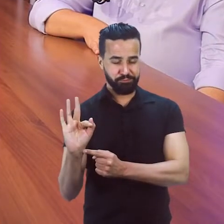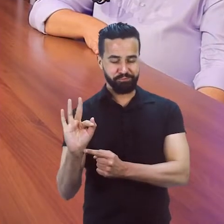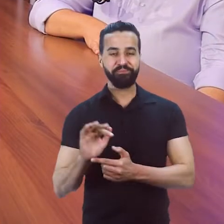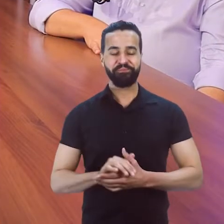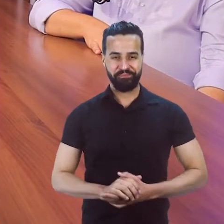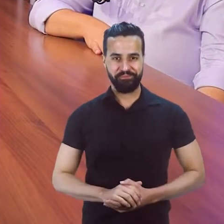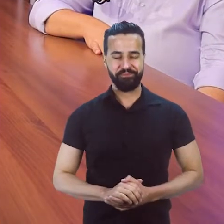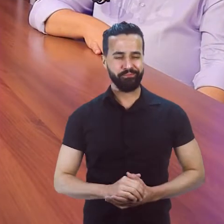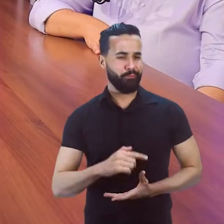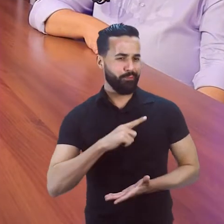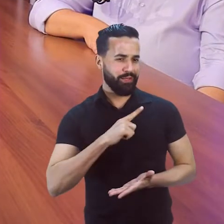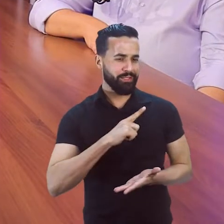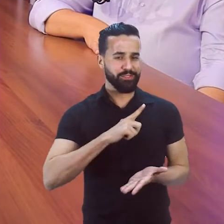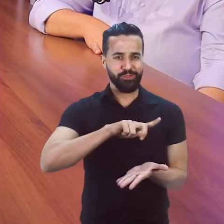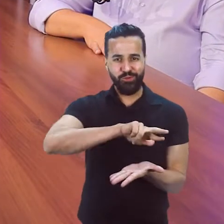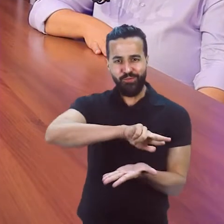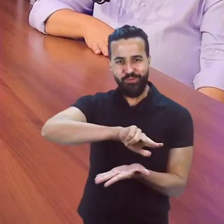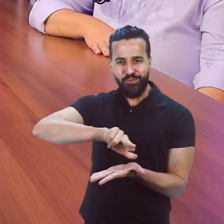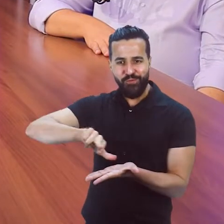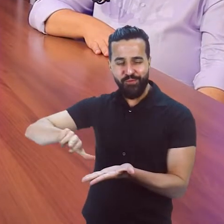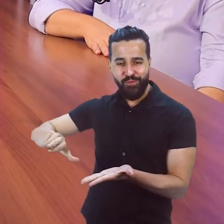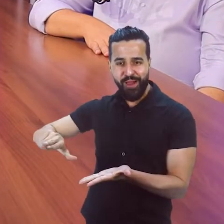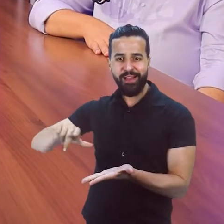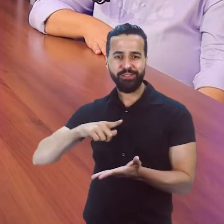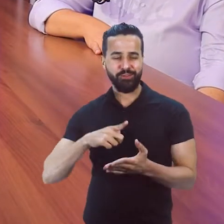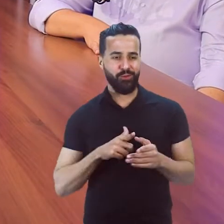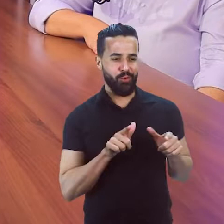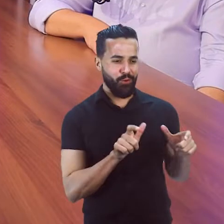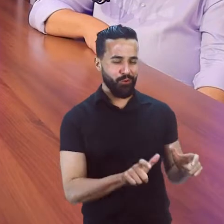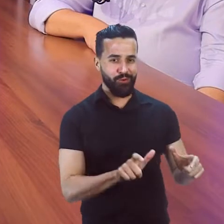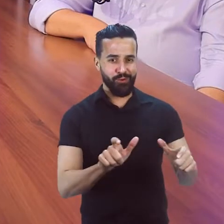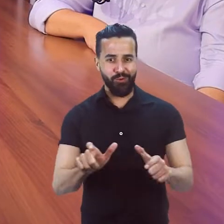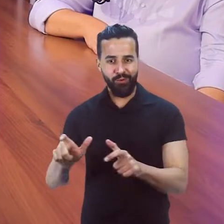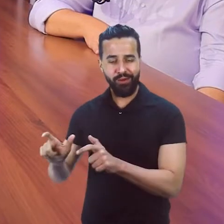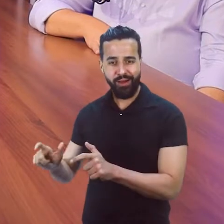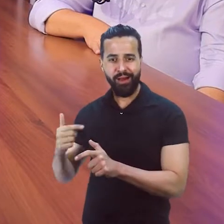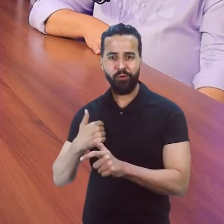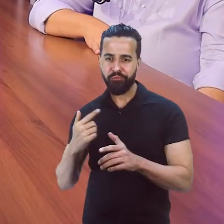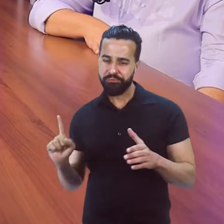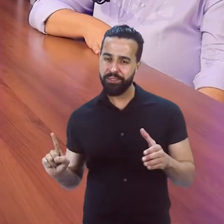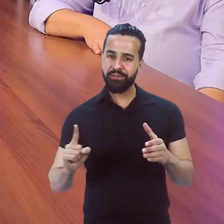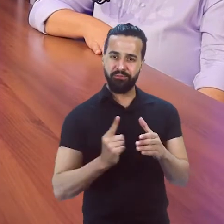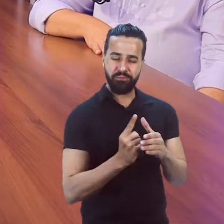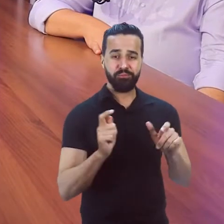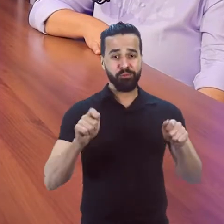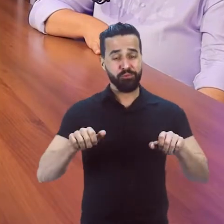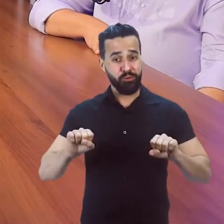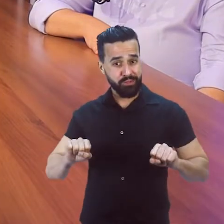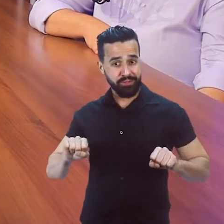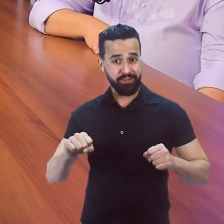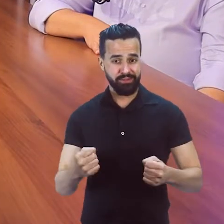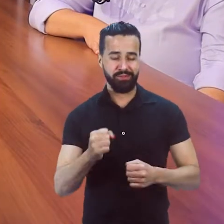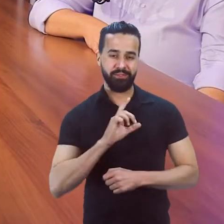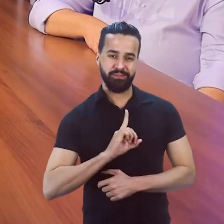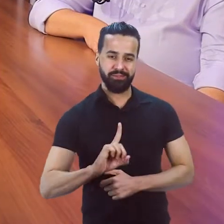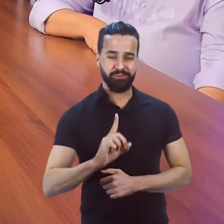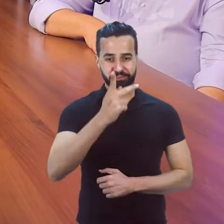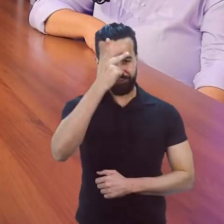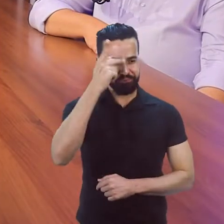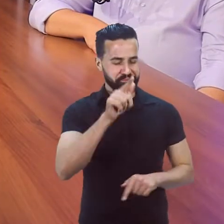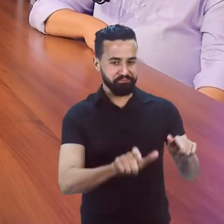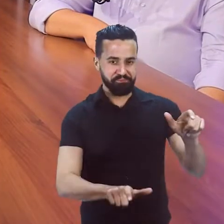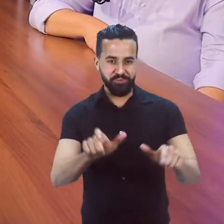Enfim, são diversos espaços que está aí defendendo os direitos das pessoas com